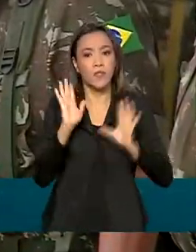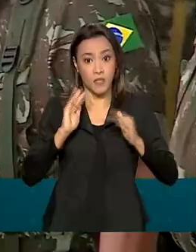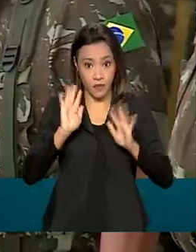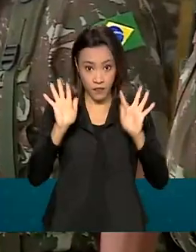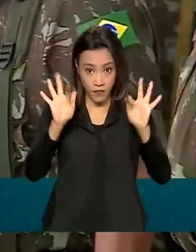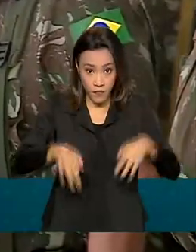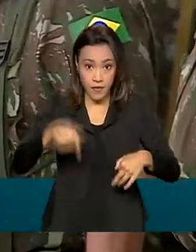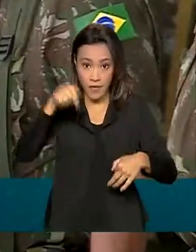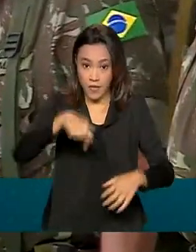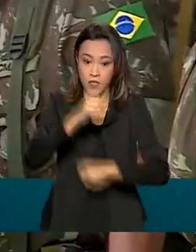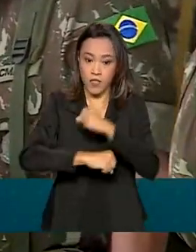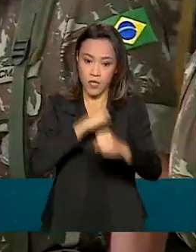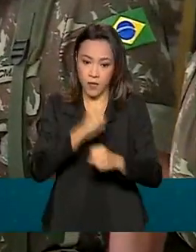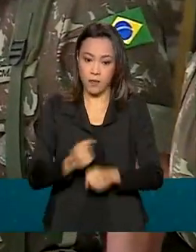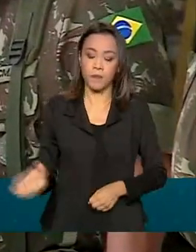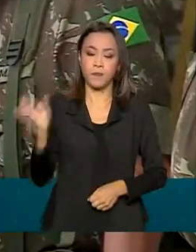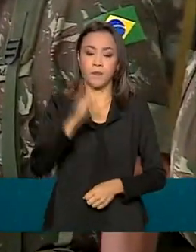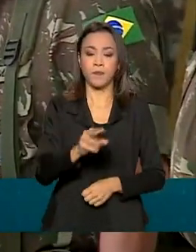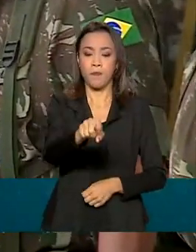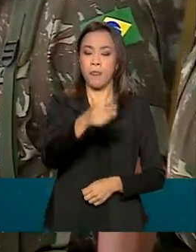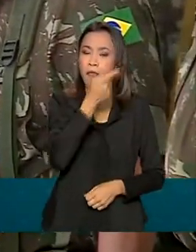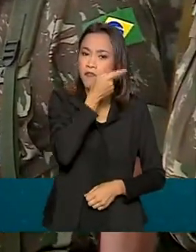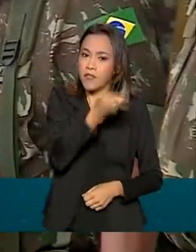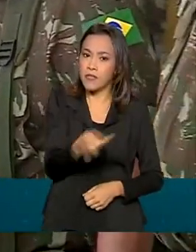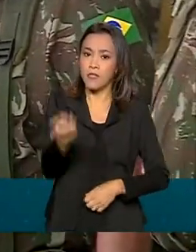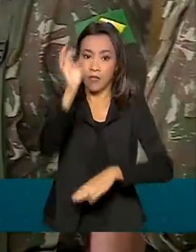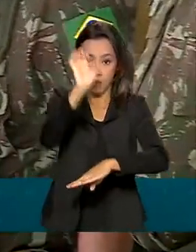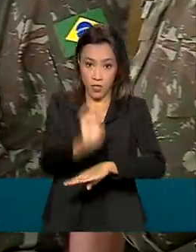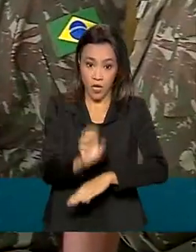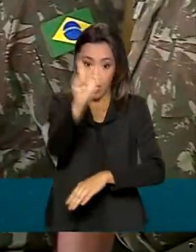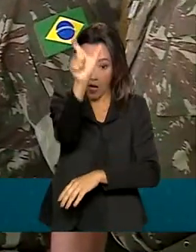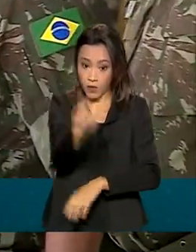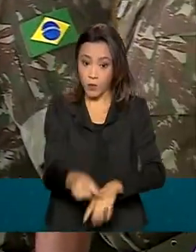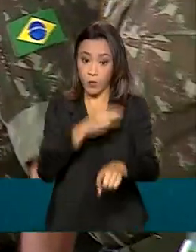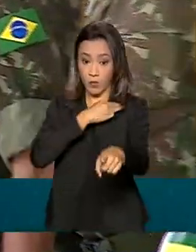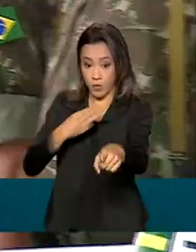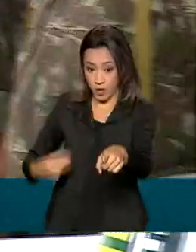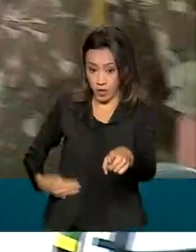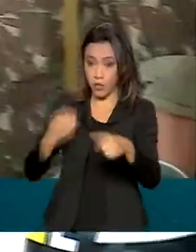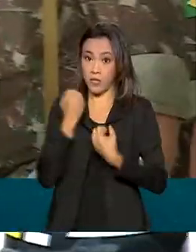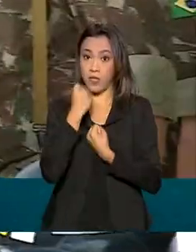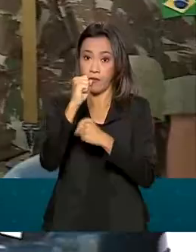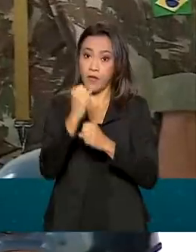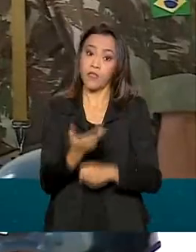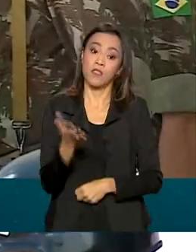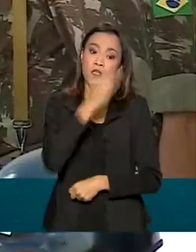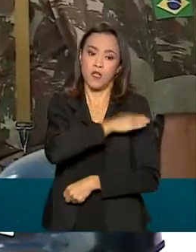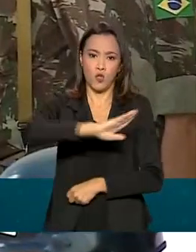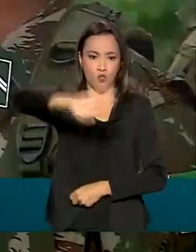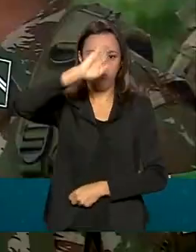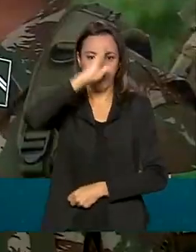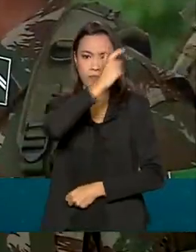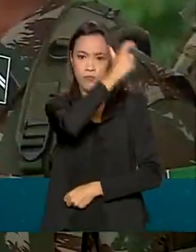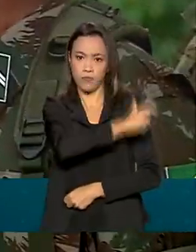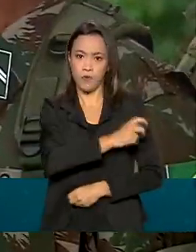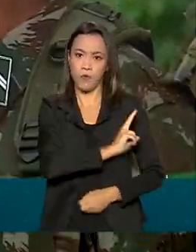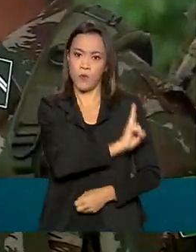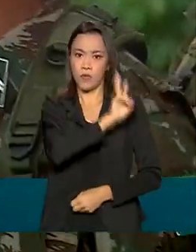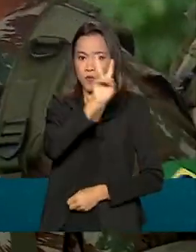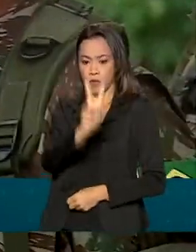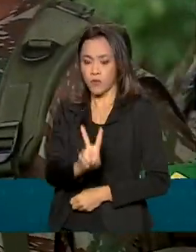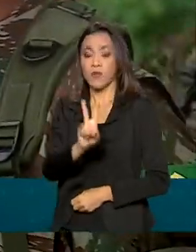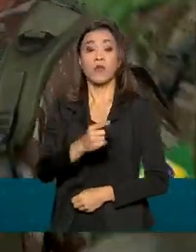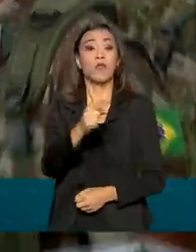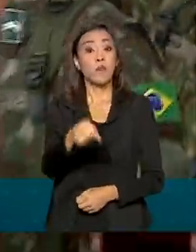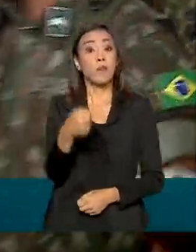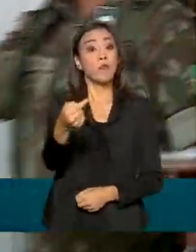Durante essa visita ao estado, o ministro da Defesa e o comandante do Exército devem conhecer algumas unidades militares. Na quarta-feira, vão